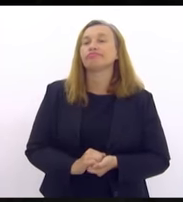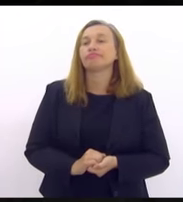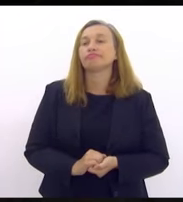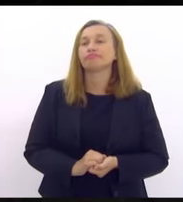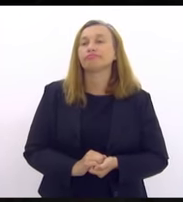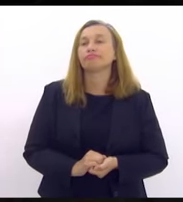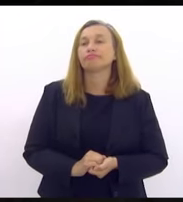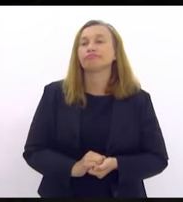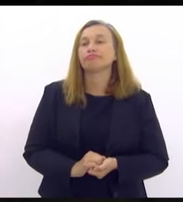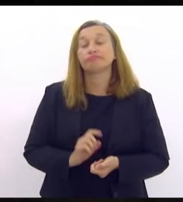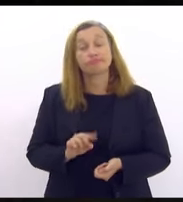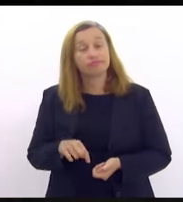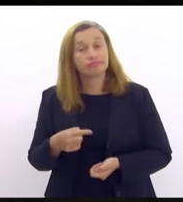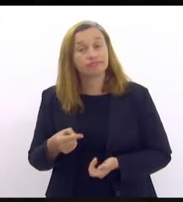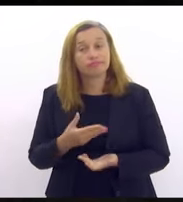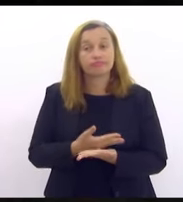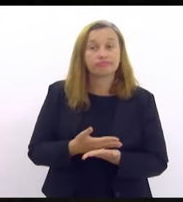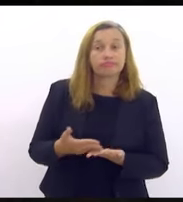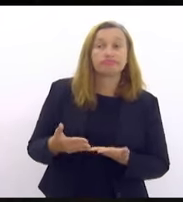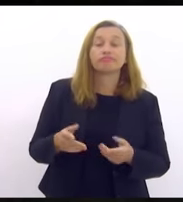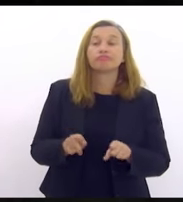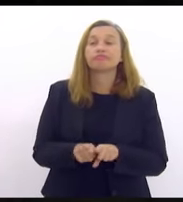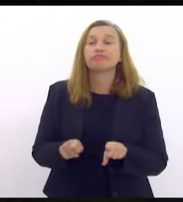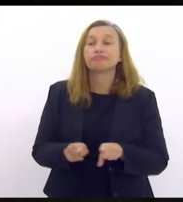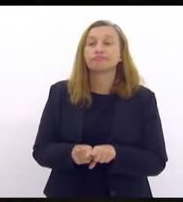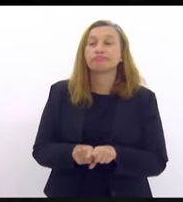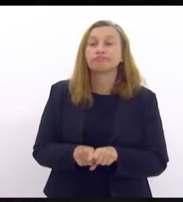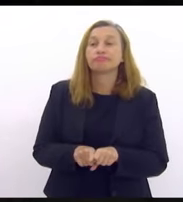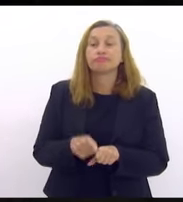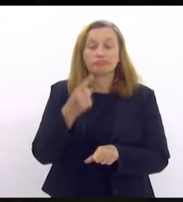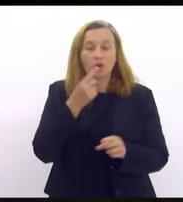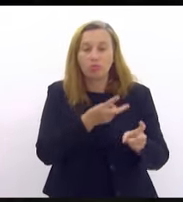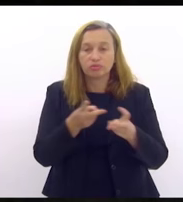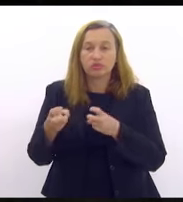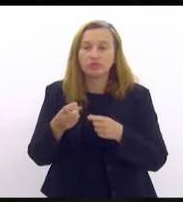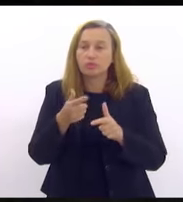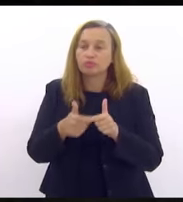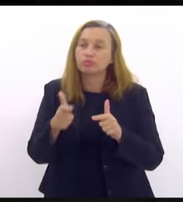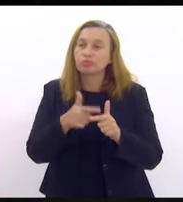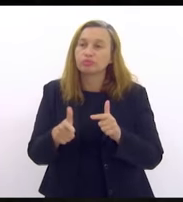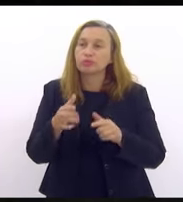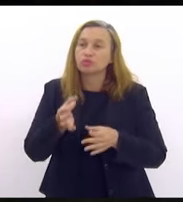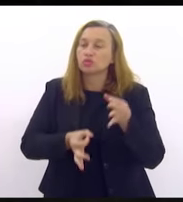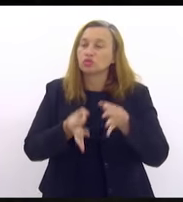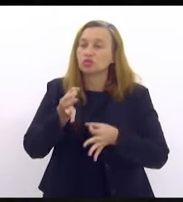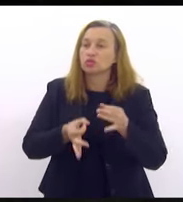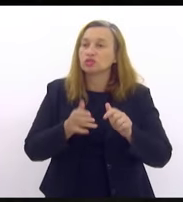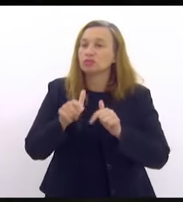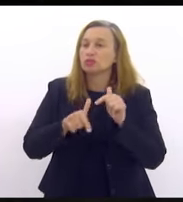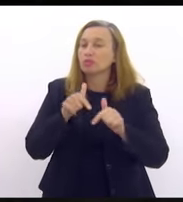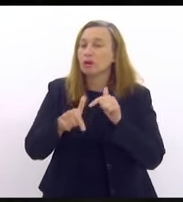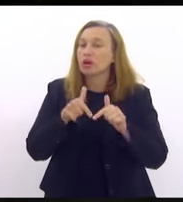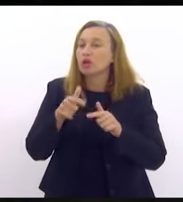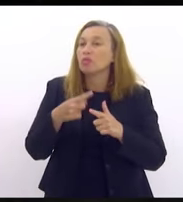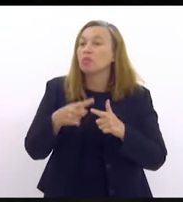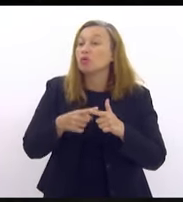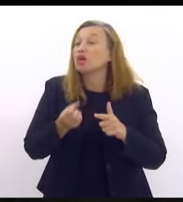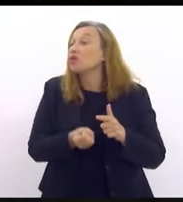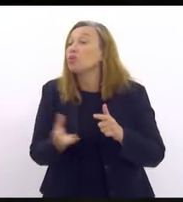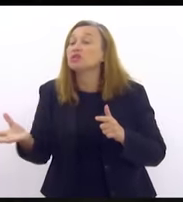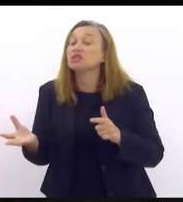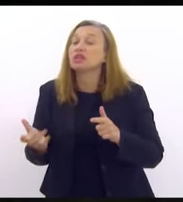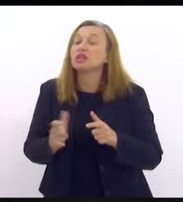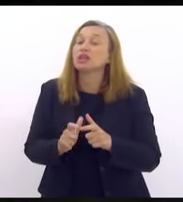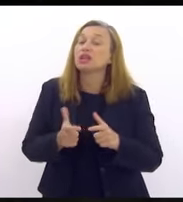e logo comecei também a ver os problemas da Justiça do Trabalho Por que aquela quantidade